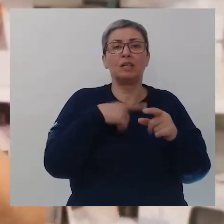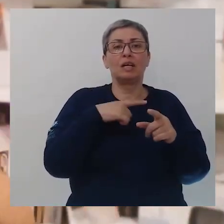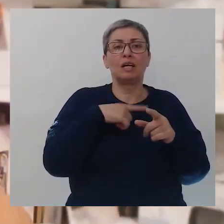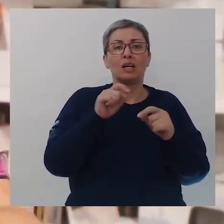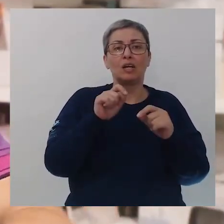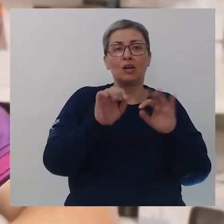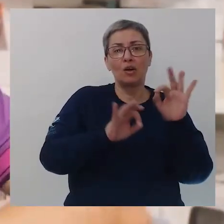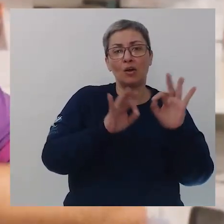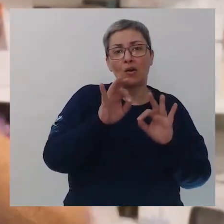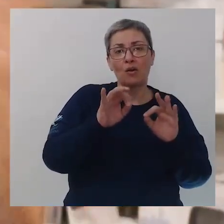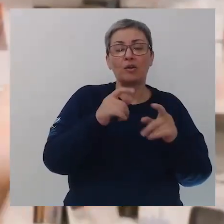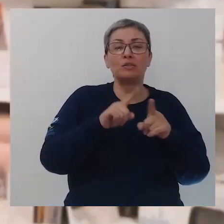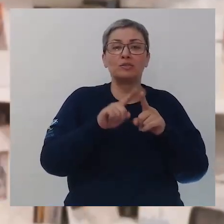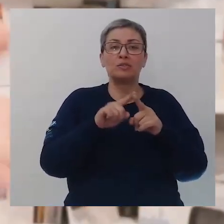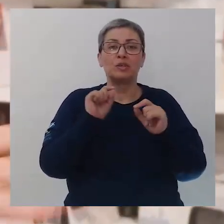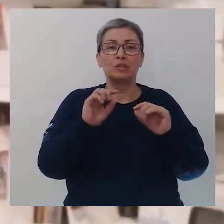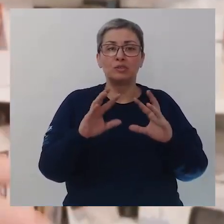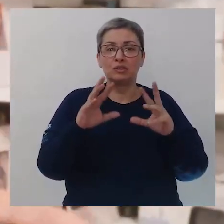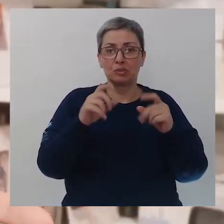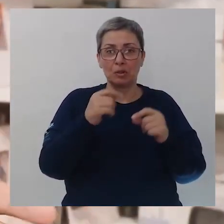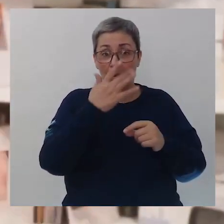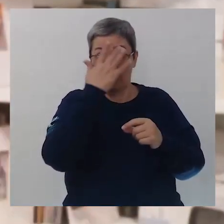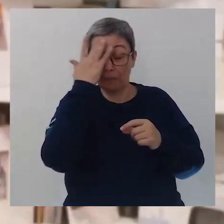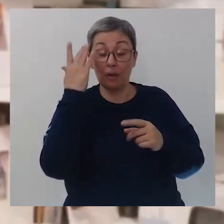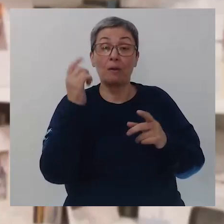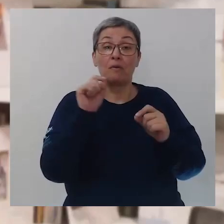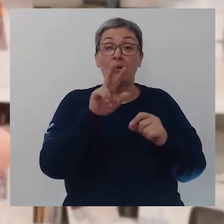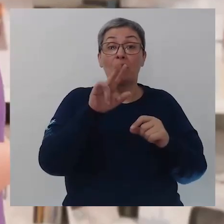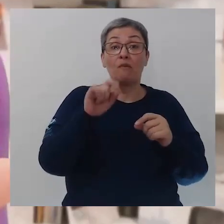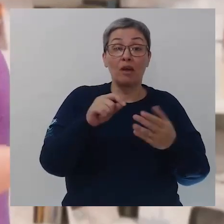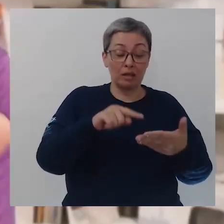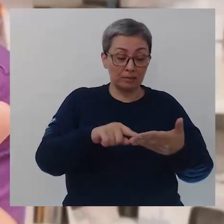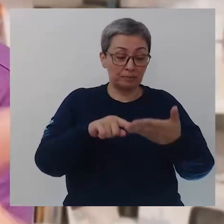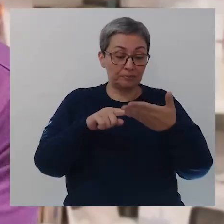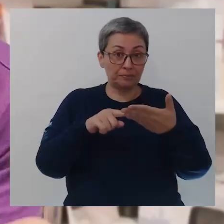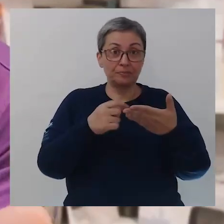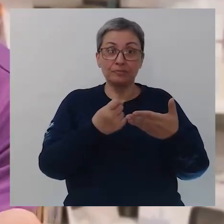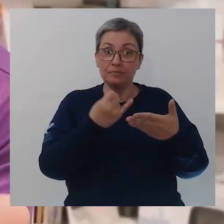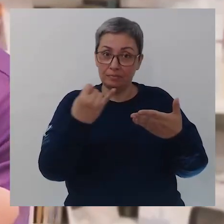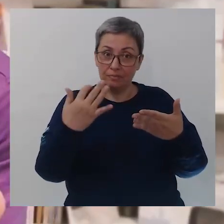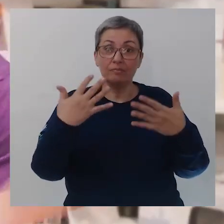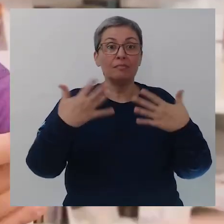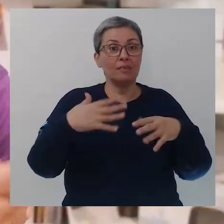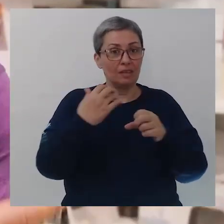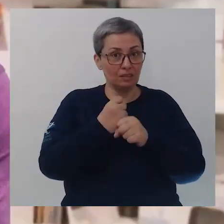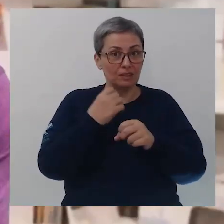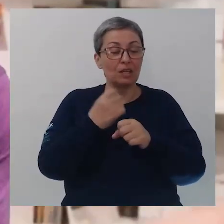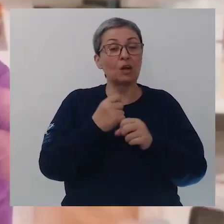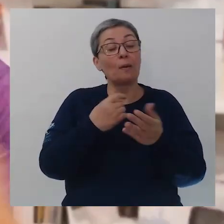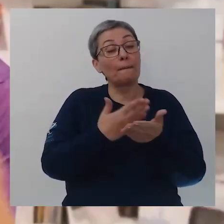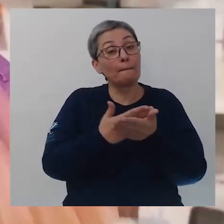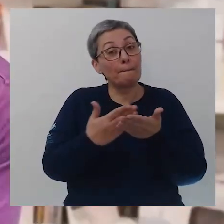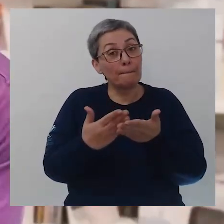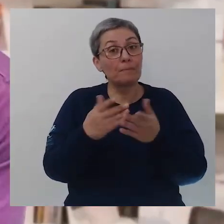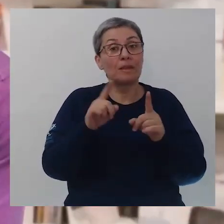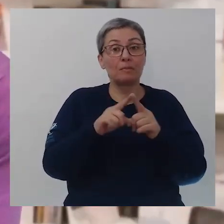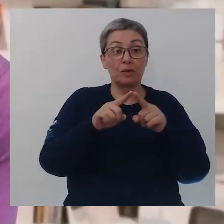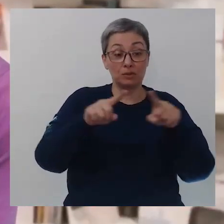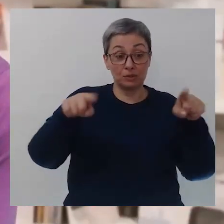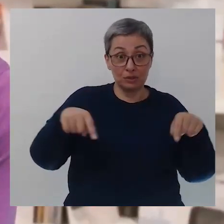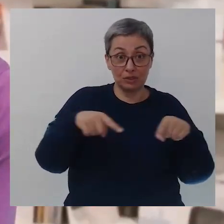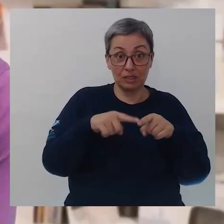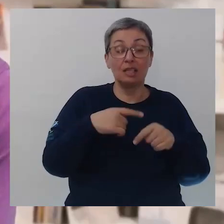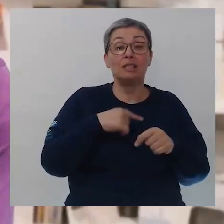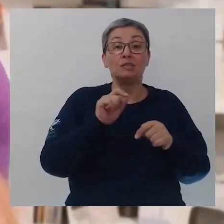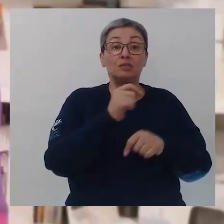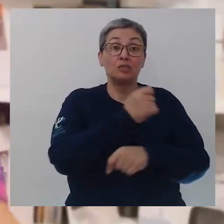de organização, você vai conversar com alguém lá da escola que vai te fornecer muitos dados. Você pode começar já pela sua sala,